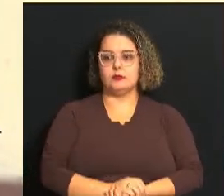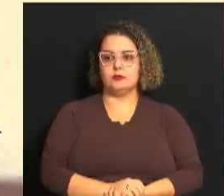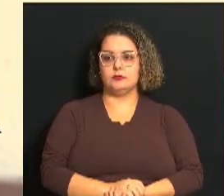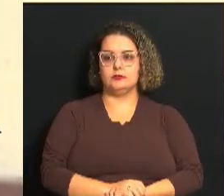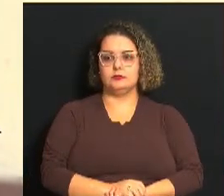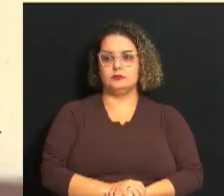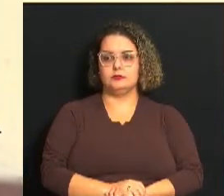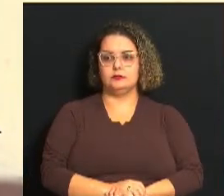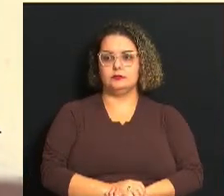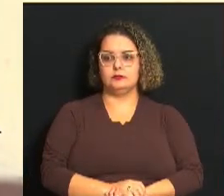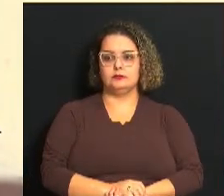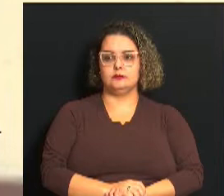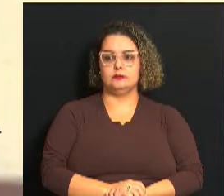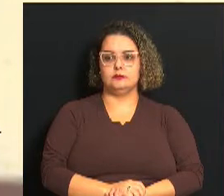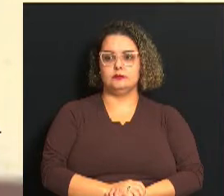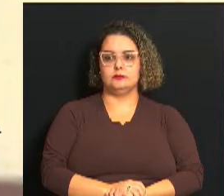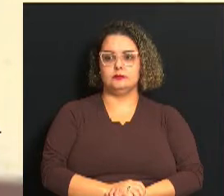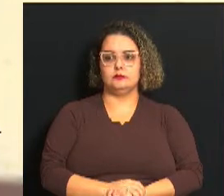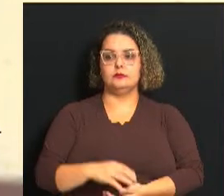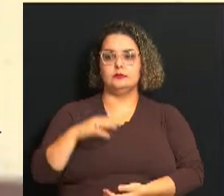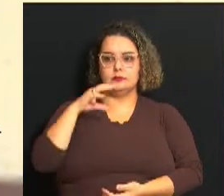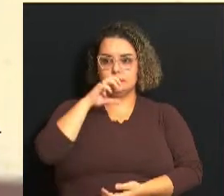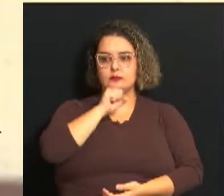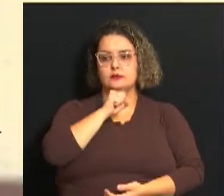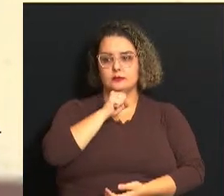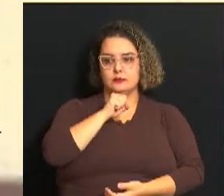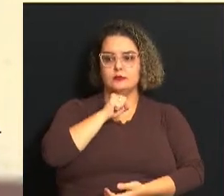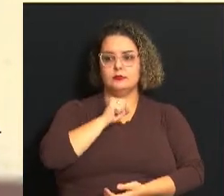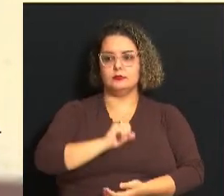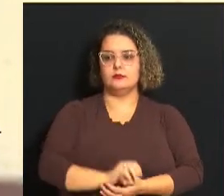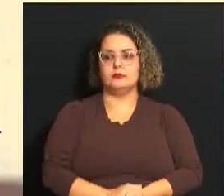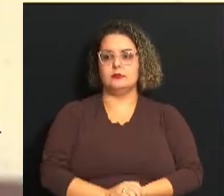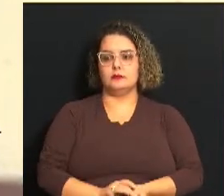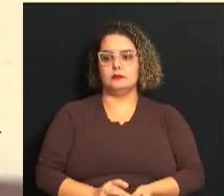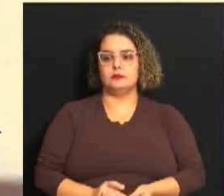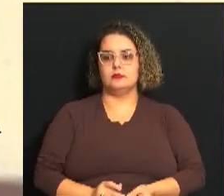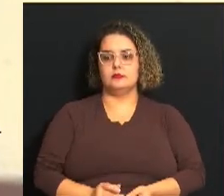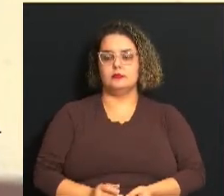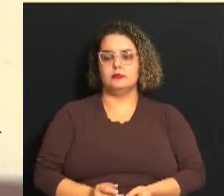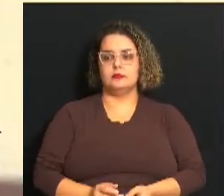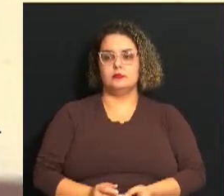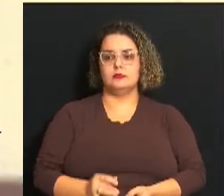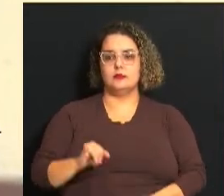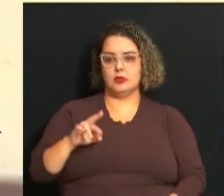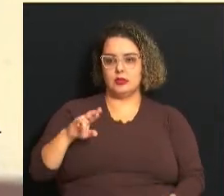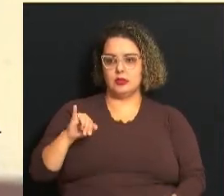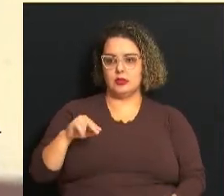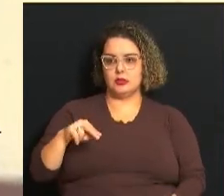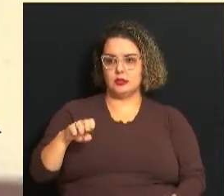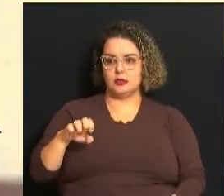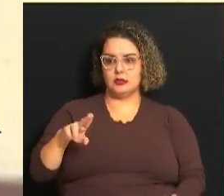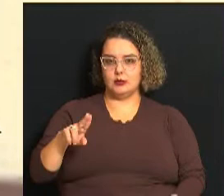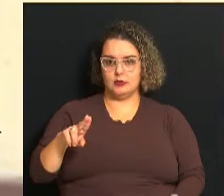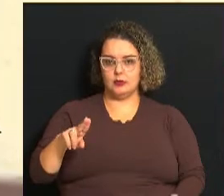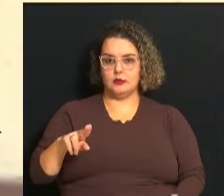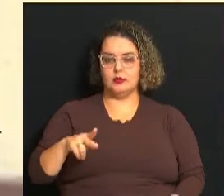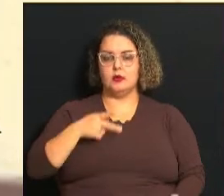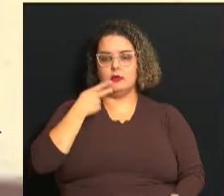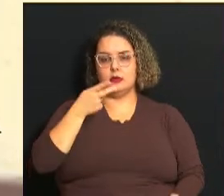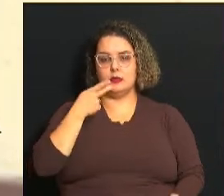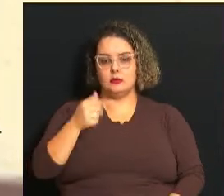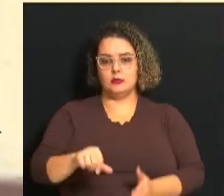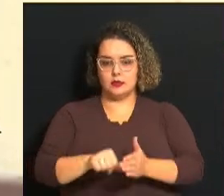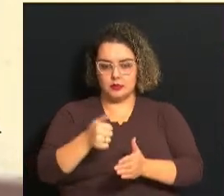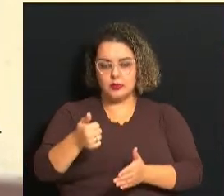posso passar rapidamente boa rapidamente passar aqui para o Irineu que vai fazer uma primeira fala